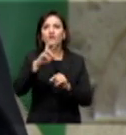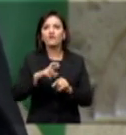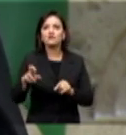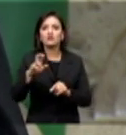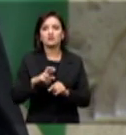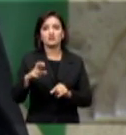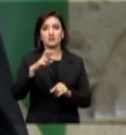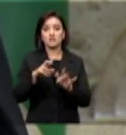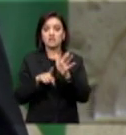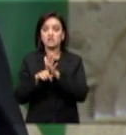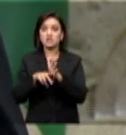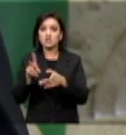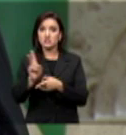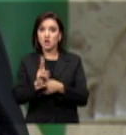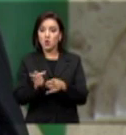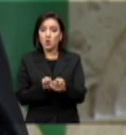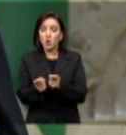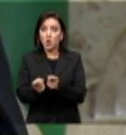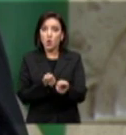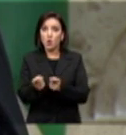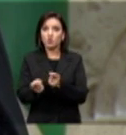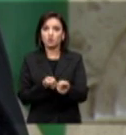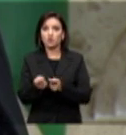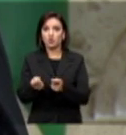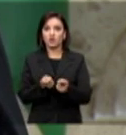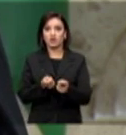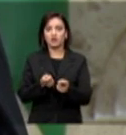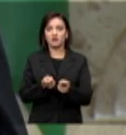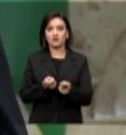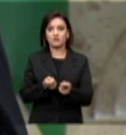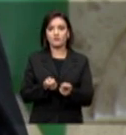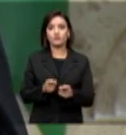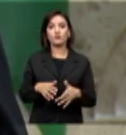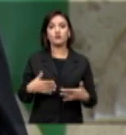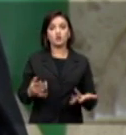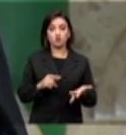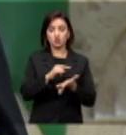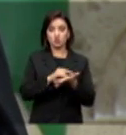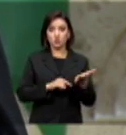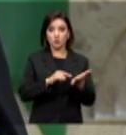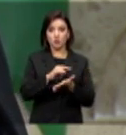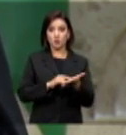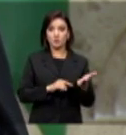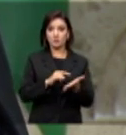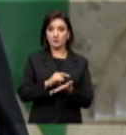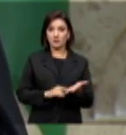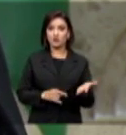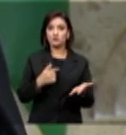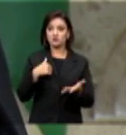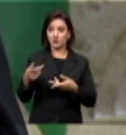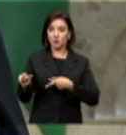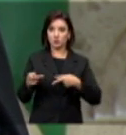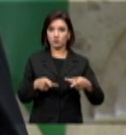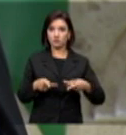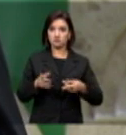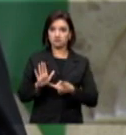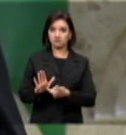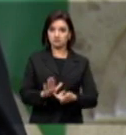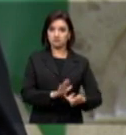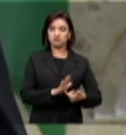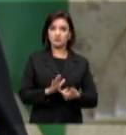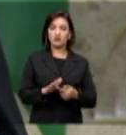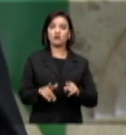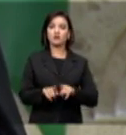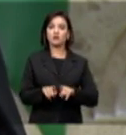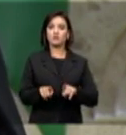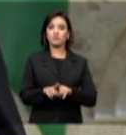na fiscalização e no controle de todos os atos. Esses documentos que trouxe ao conhecimento de Vossas Excelências, associado